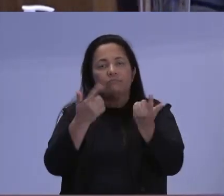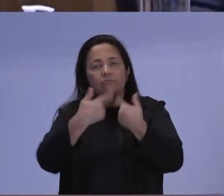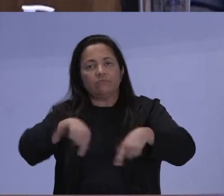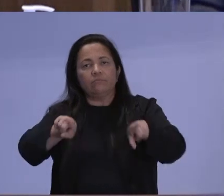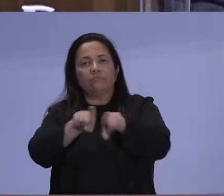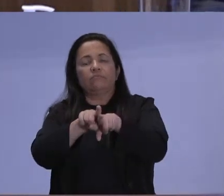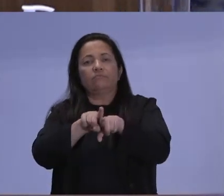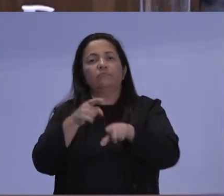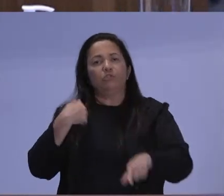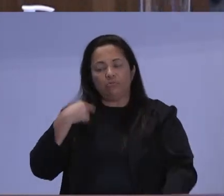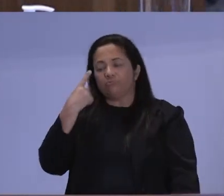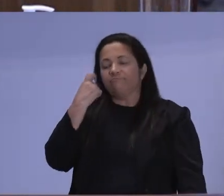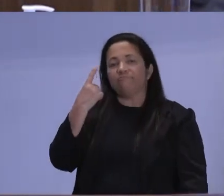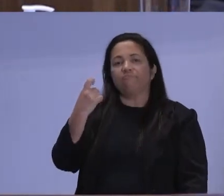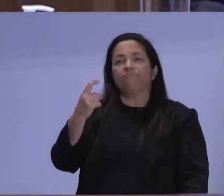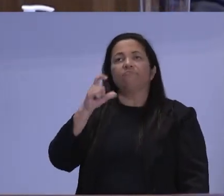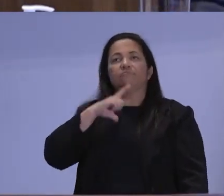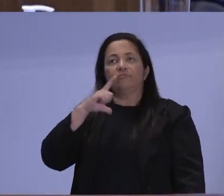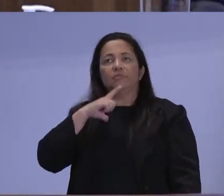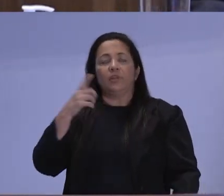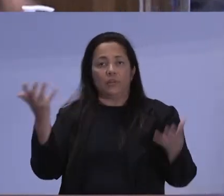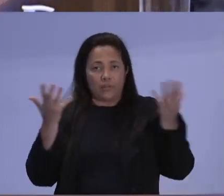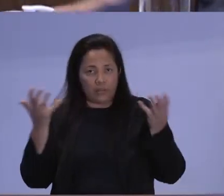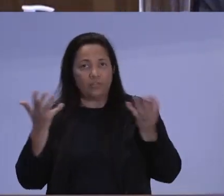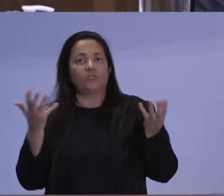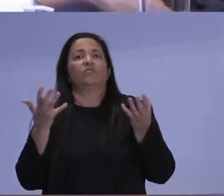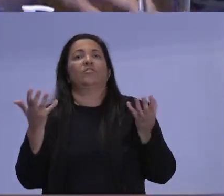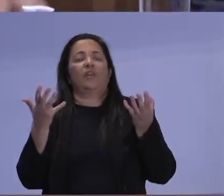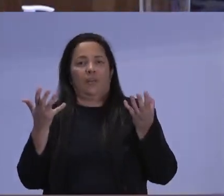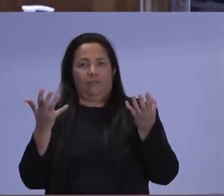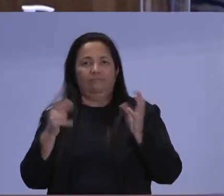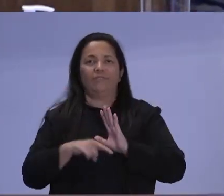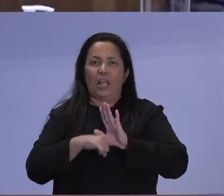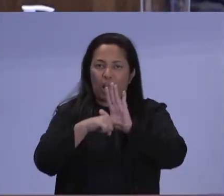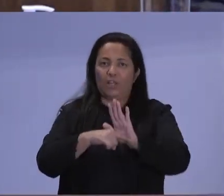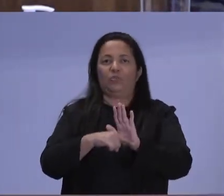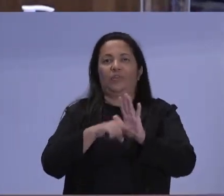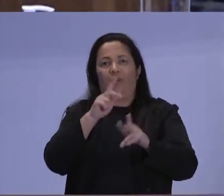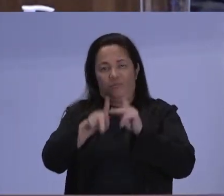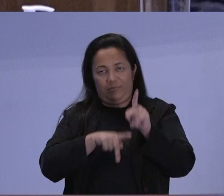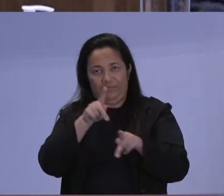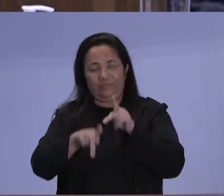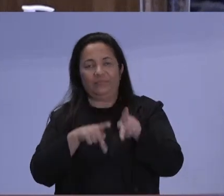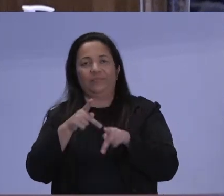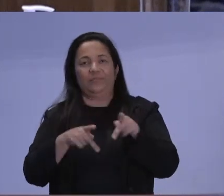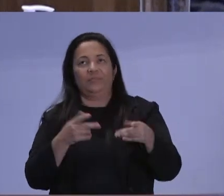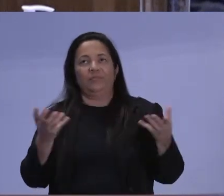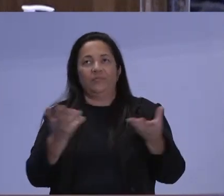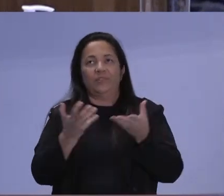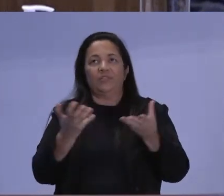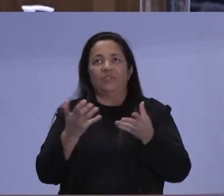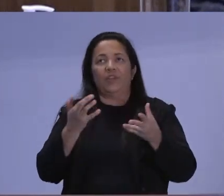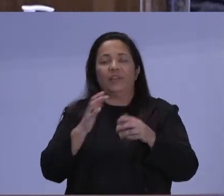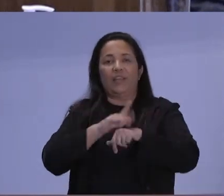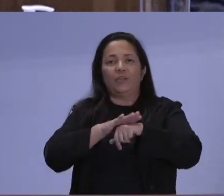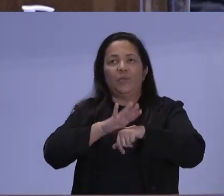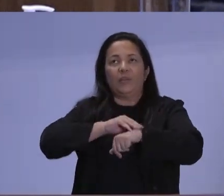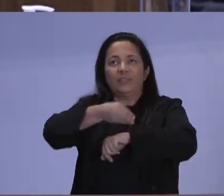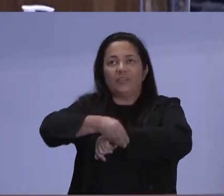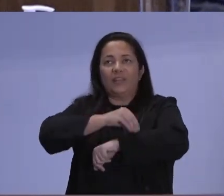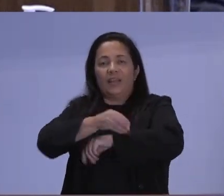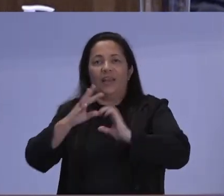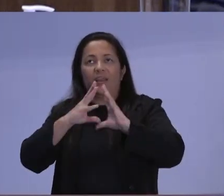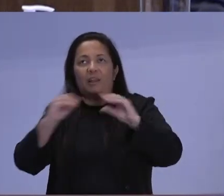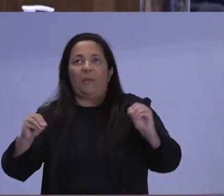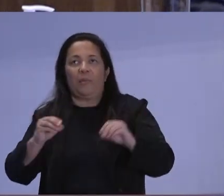extremamente interessados. Essa é uma doença que a gente quer ver acabar, né, Ciro? Eu vivo falando com o Ciro. Ciro, vamos acabar aqui no DF, é